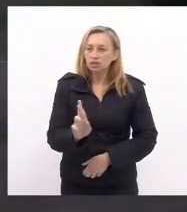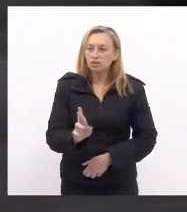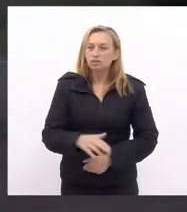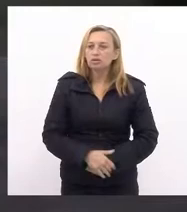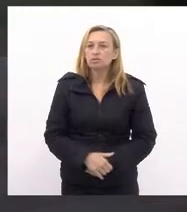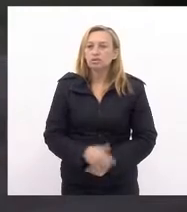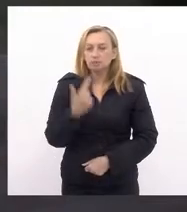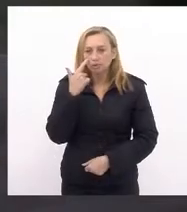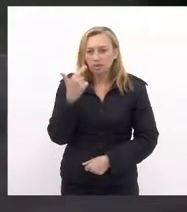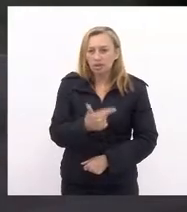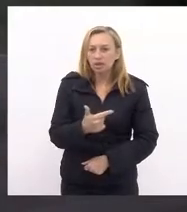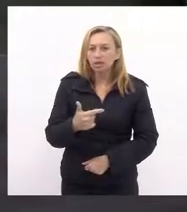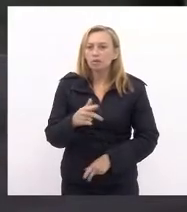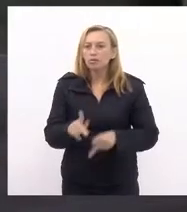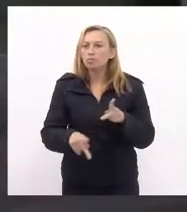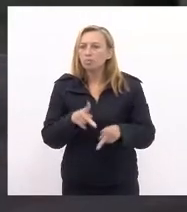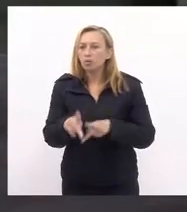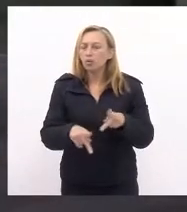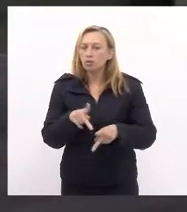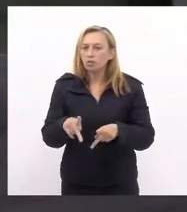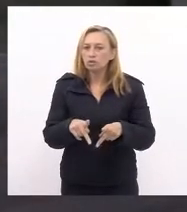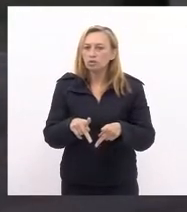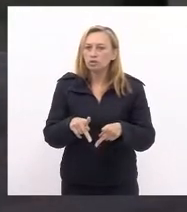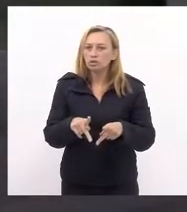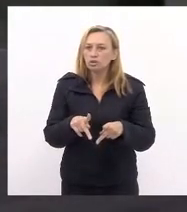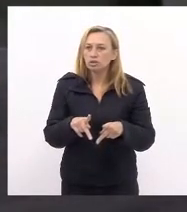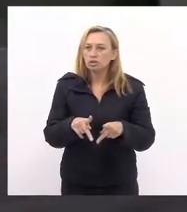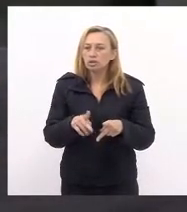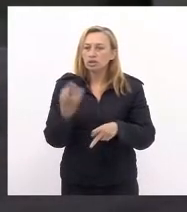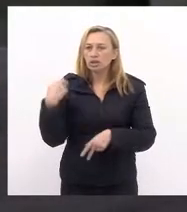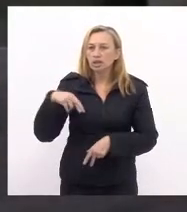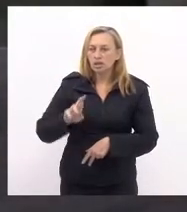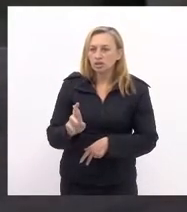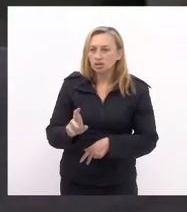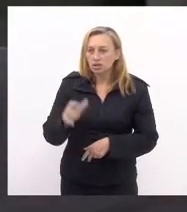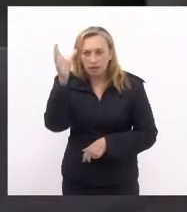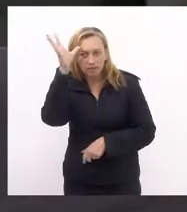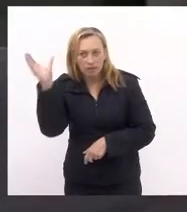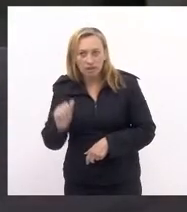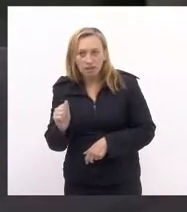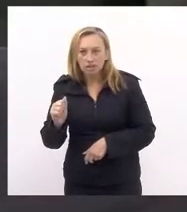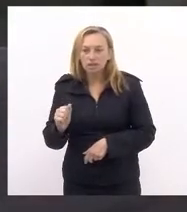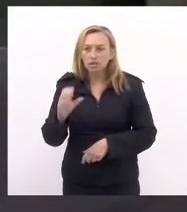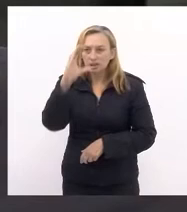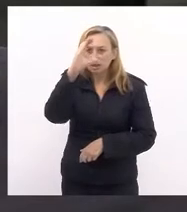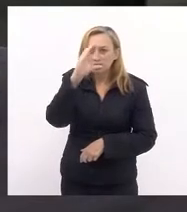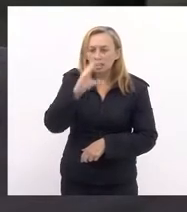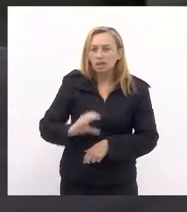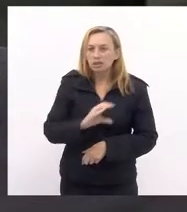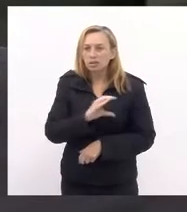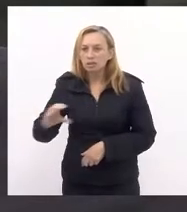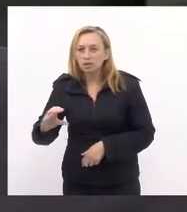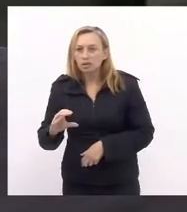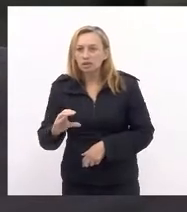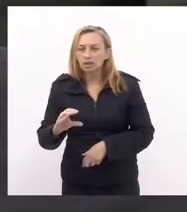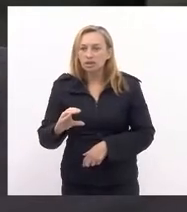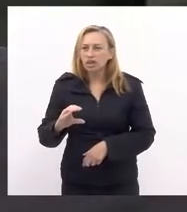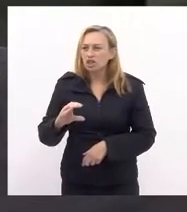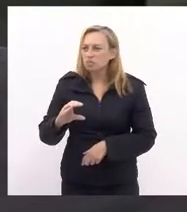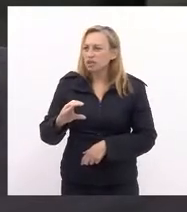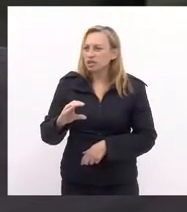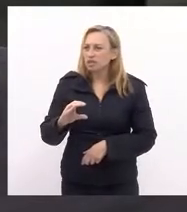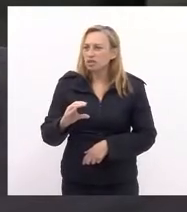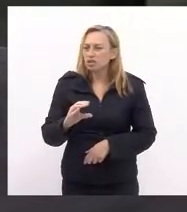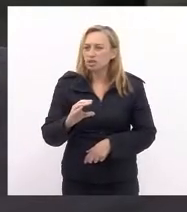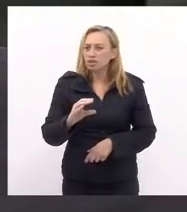aqui povos de religiões de matrizes africanas, católicas, espíritas,